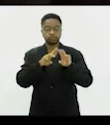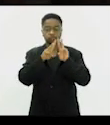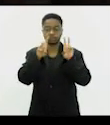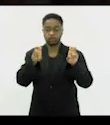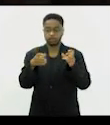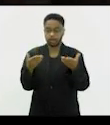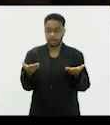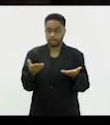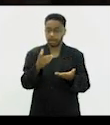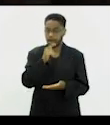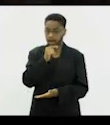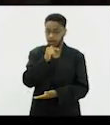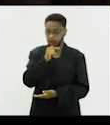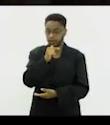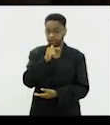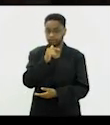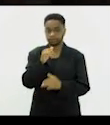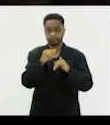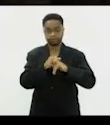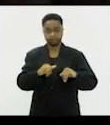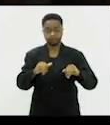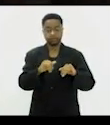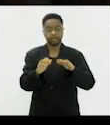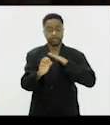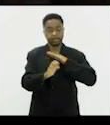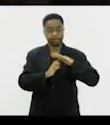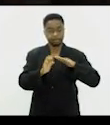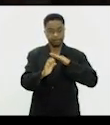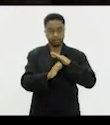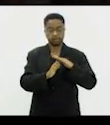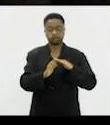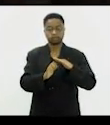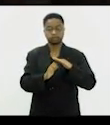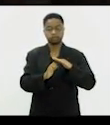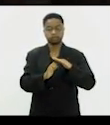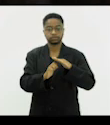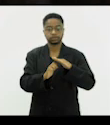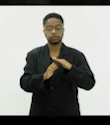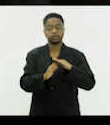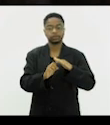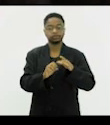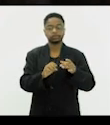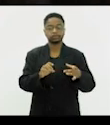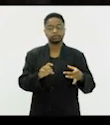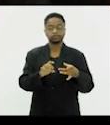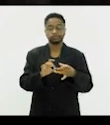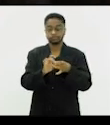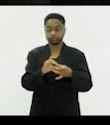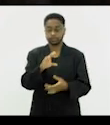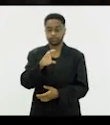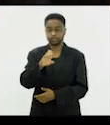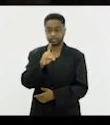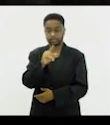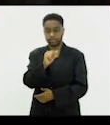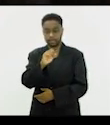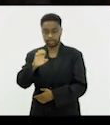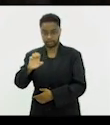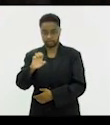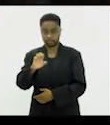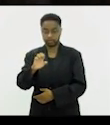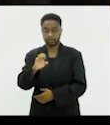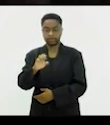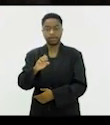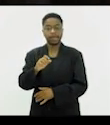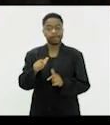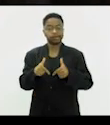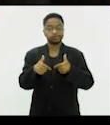dizer que as concessionárias que herdaram o serviço da SEDAI vêm prestando um serviço de